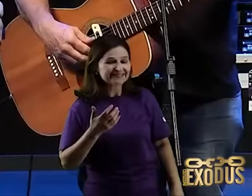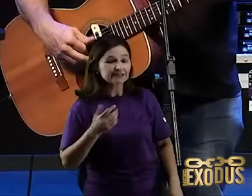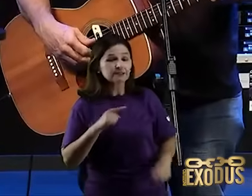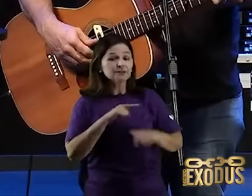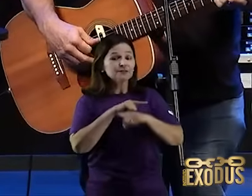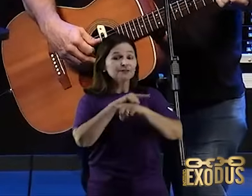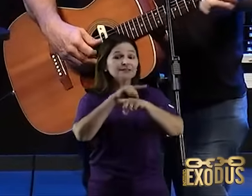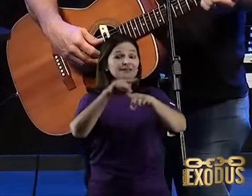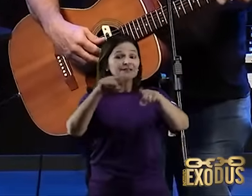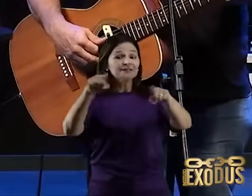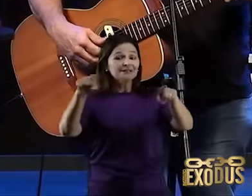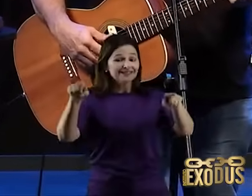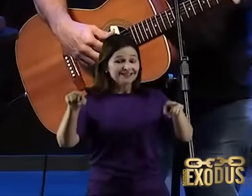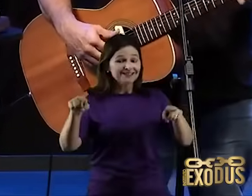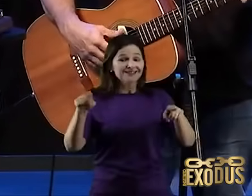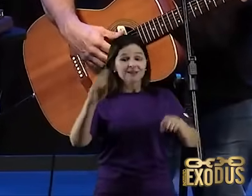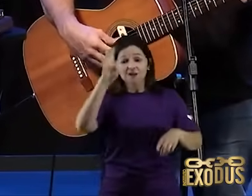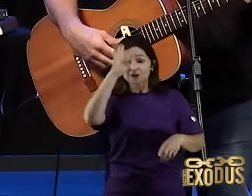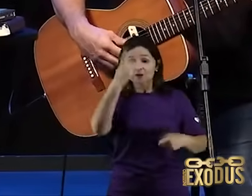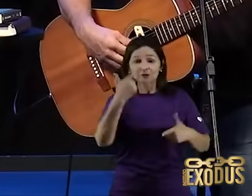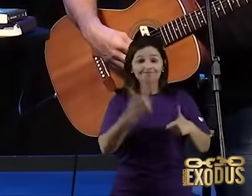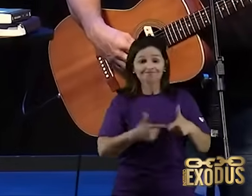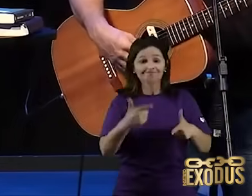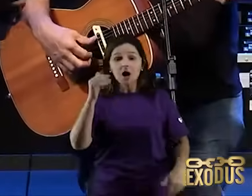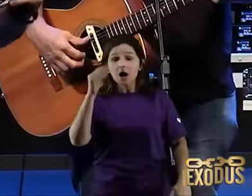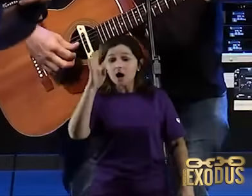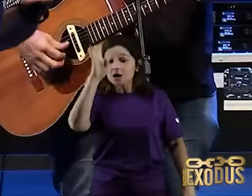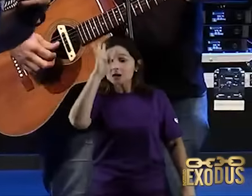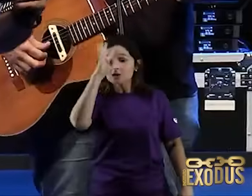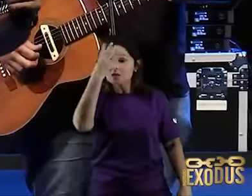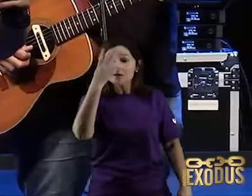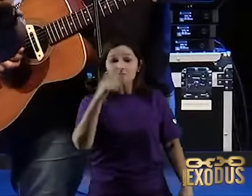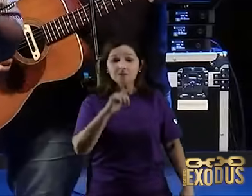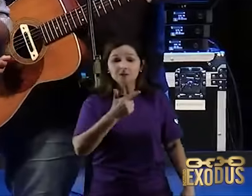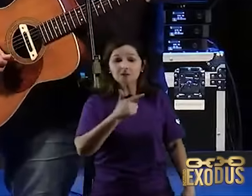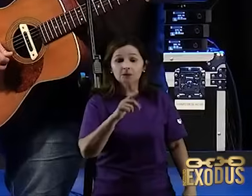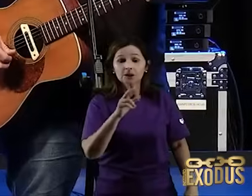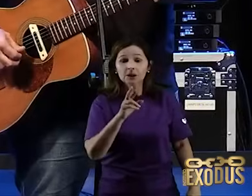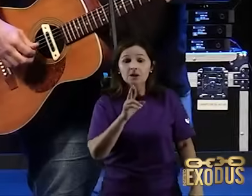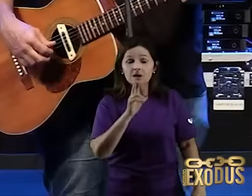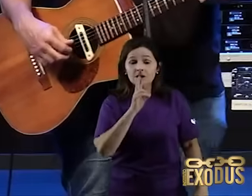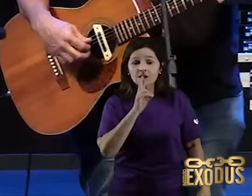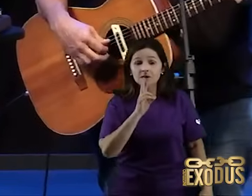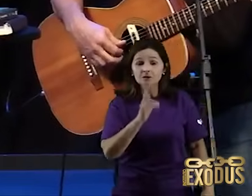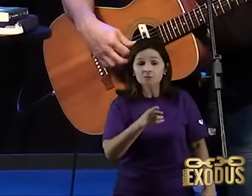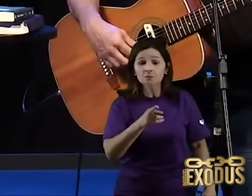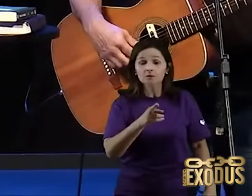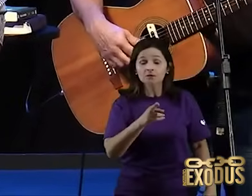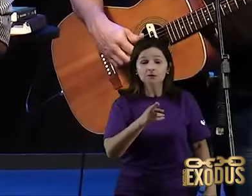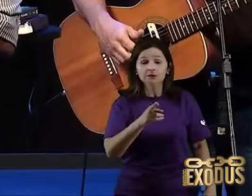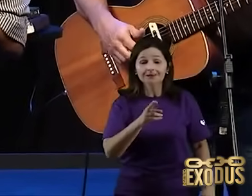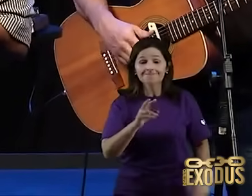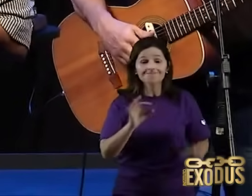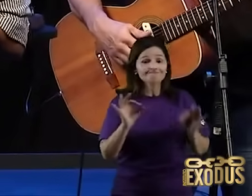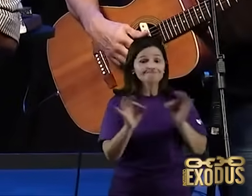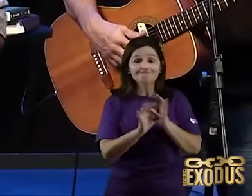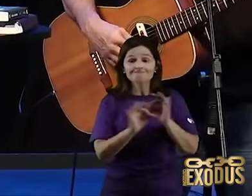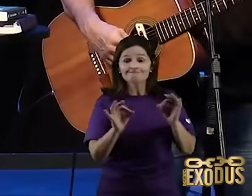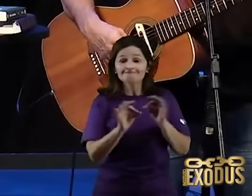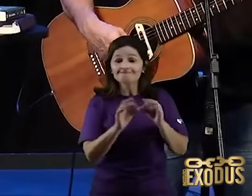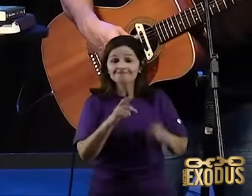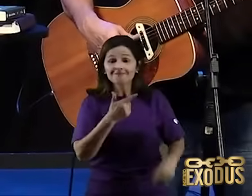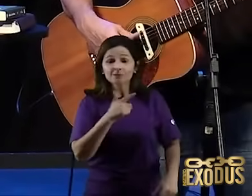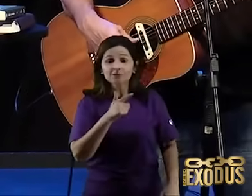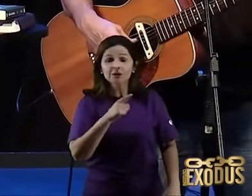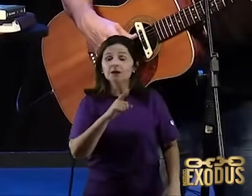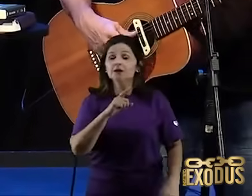ter vai ter que resolver problemas que você não e detalhe ninguém mais tem é você que vai ter que resolver Deus